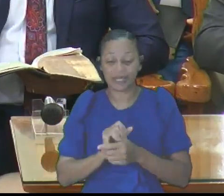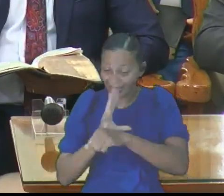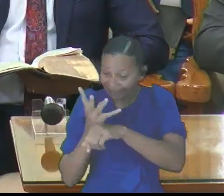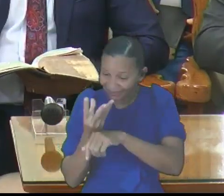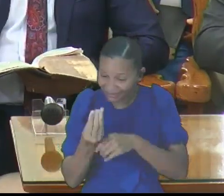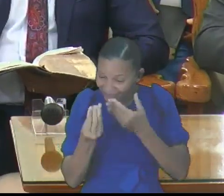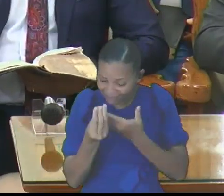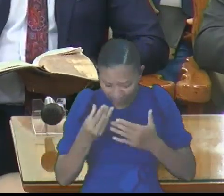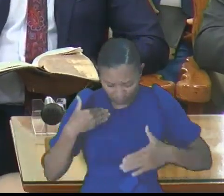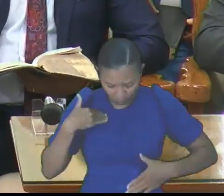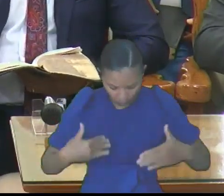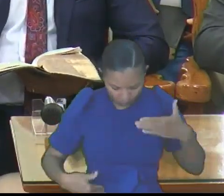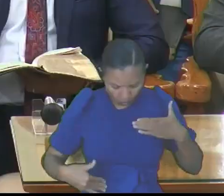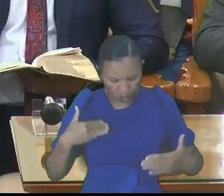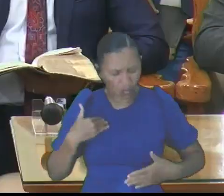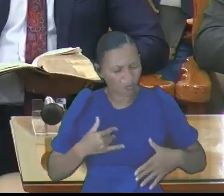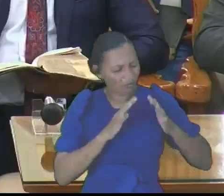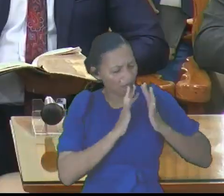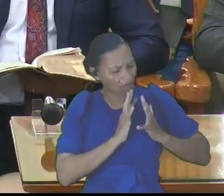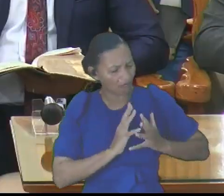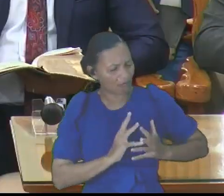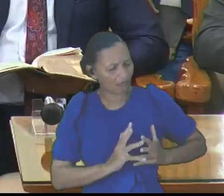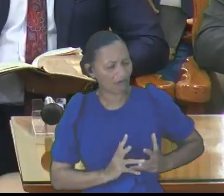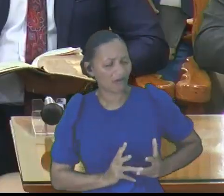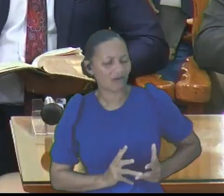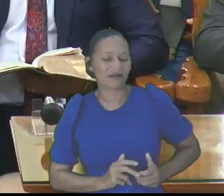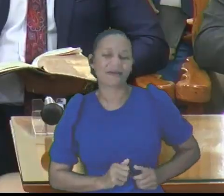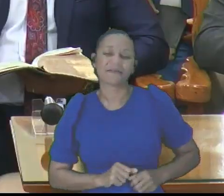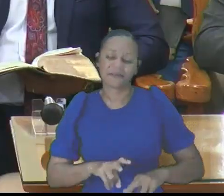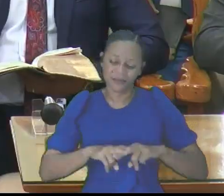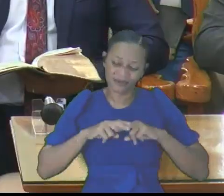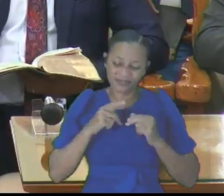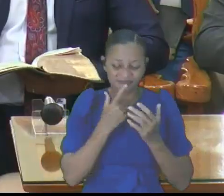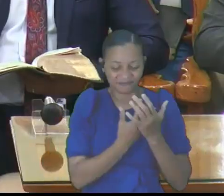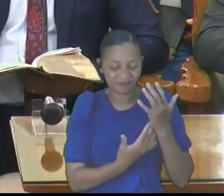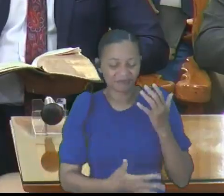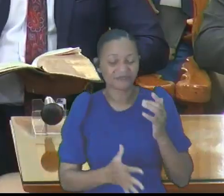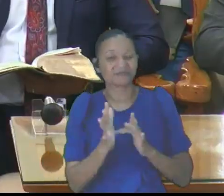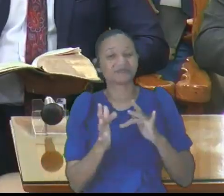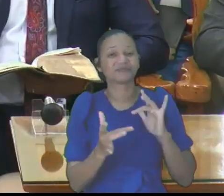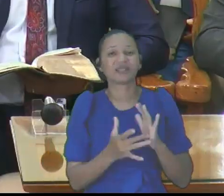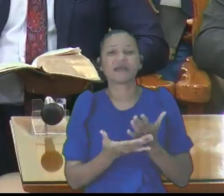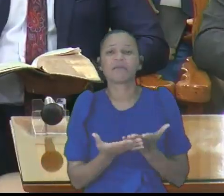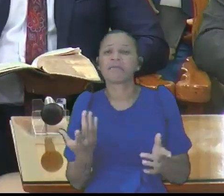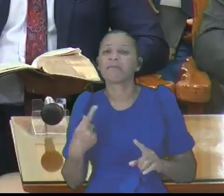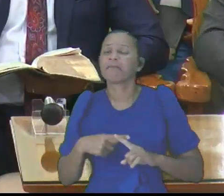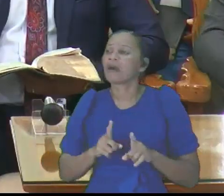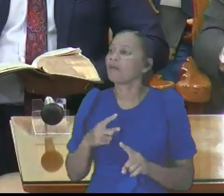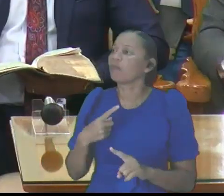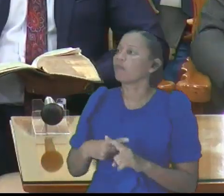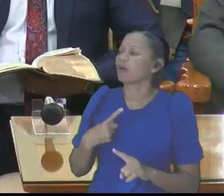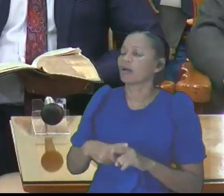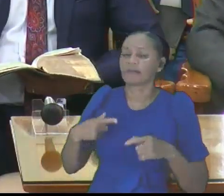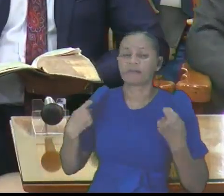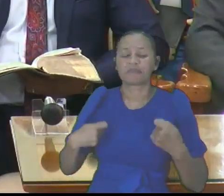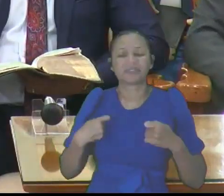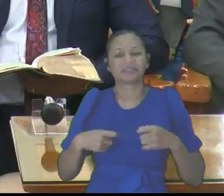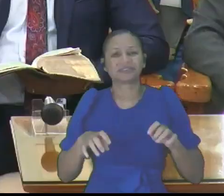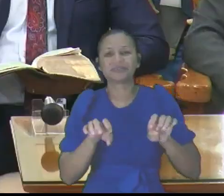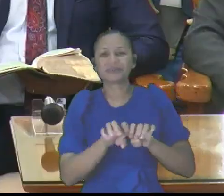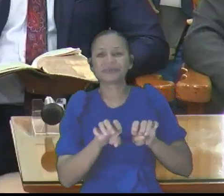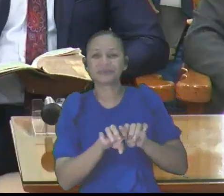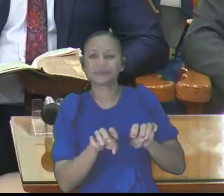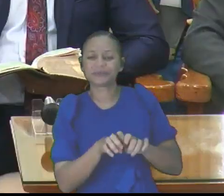Cristo, são os membros lavados e remidos pelo sangue de Jesus. Mas por que a gente precisa de estrutura?